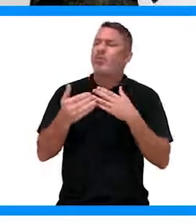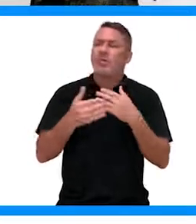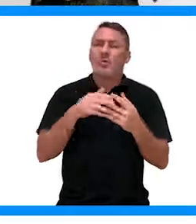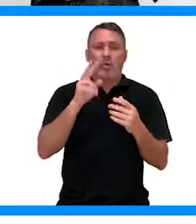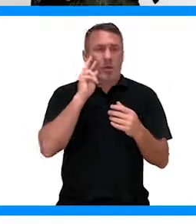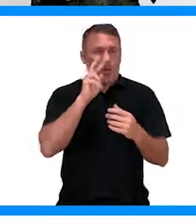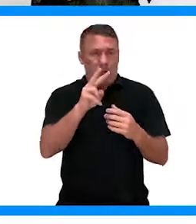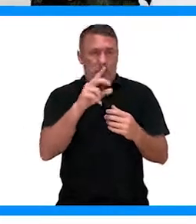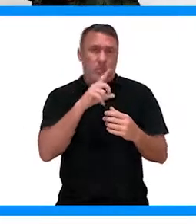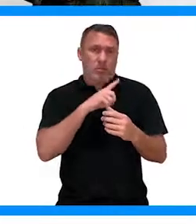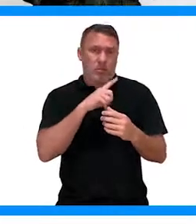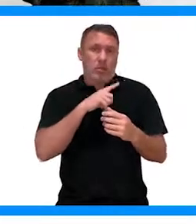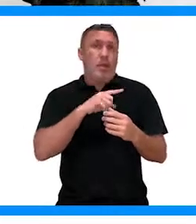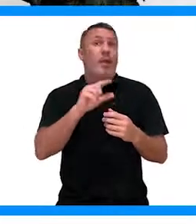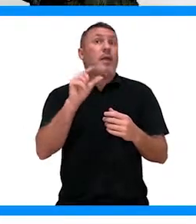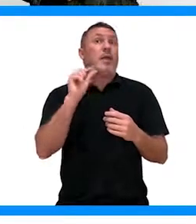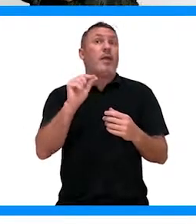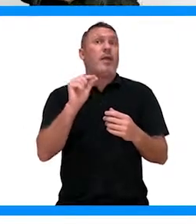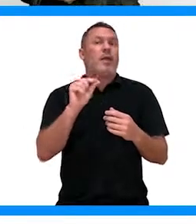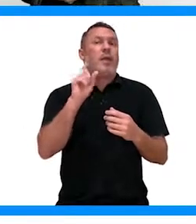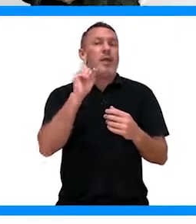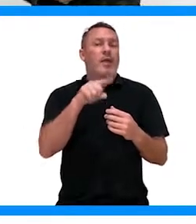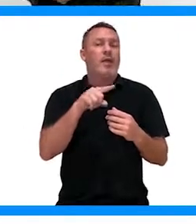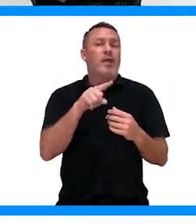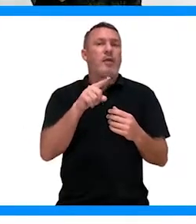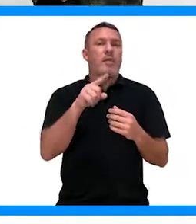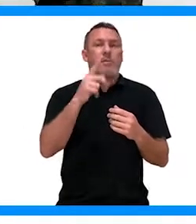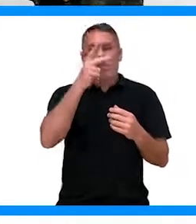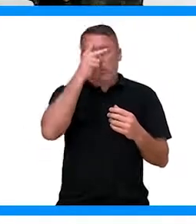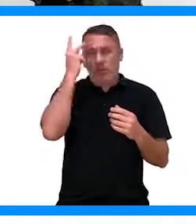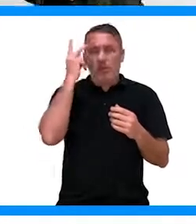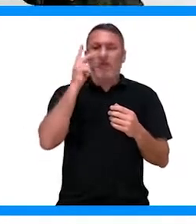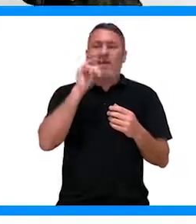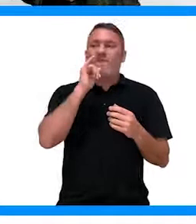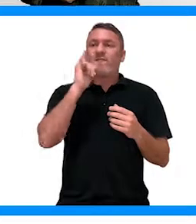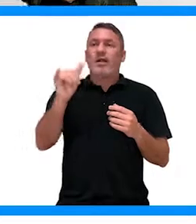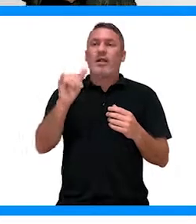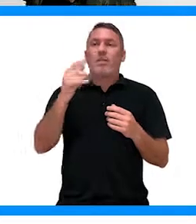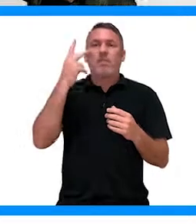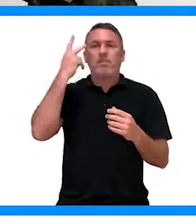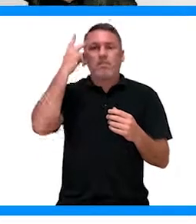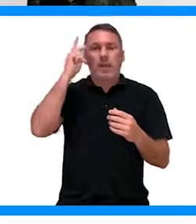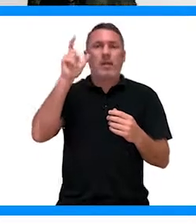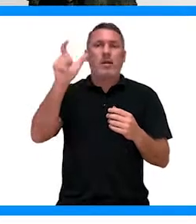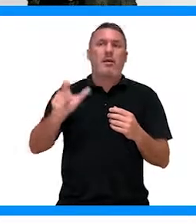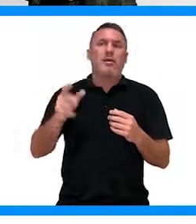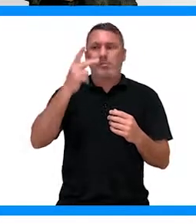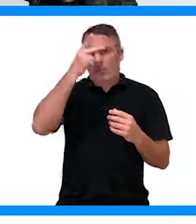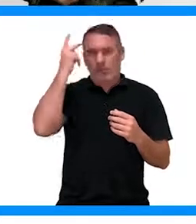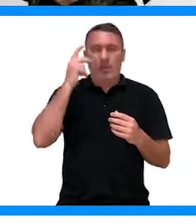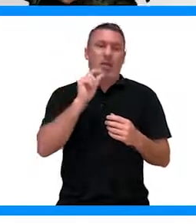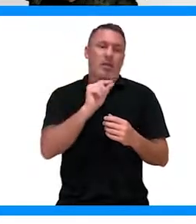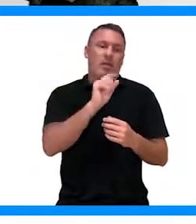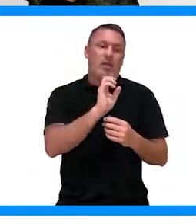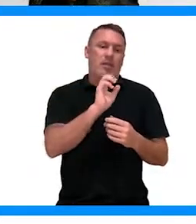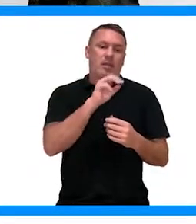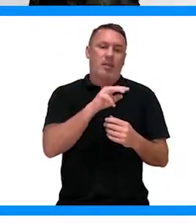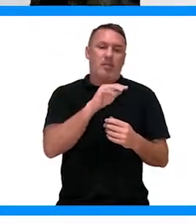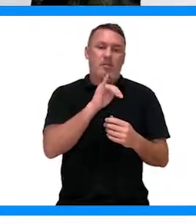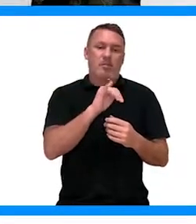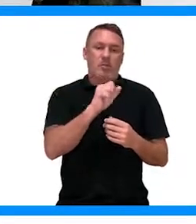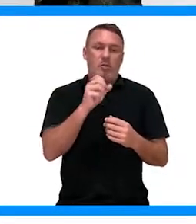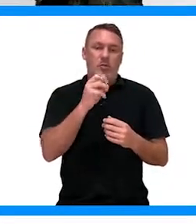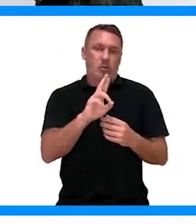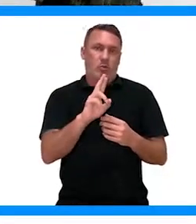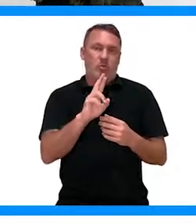gênero textual, a gente vai ver que tem alguém que se dirige a outra pessoa, né? Esse é o emissor.